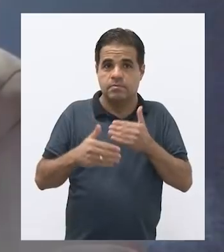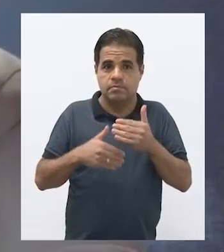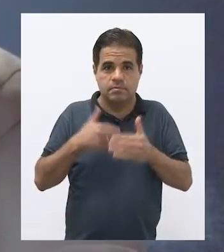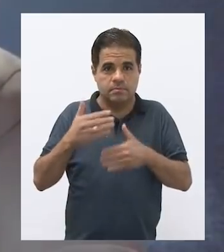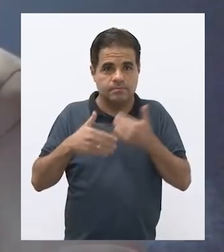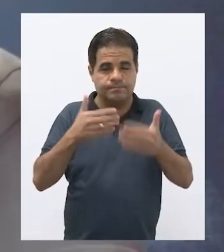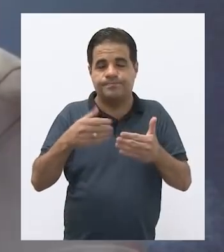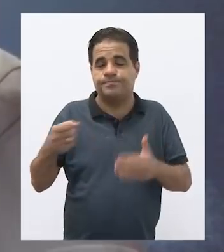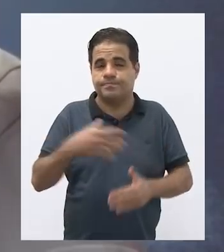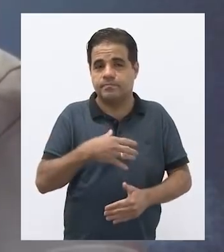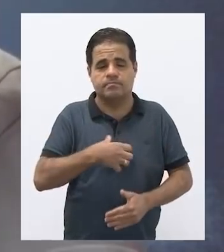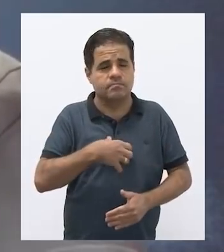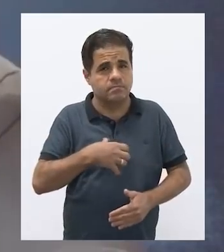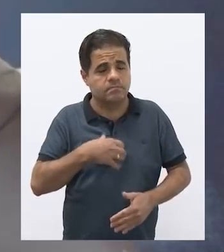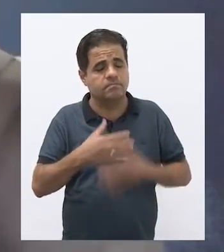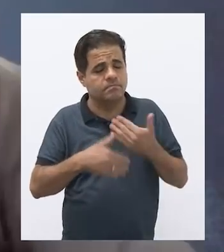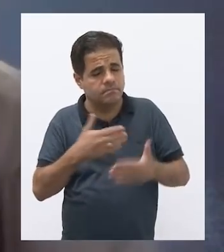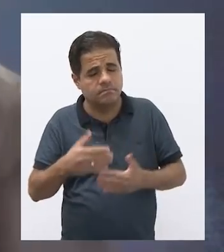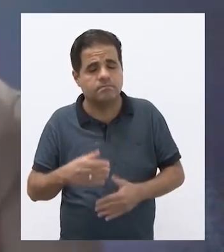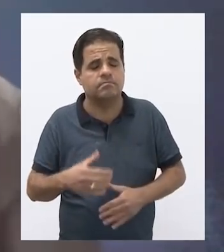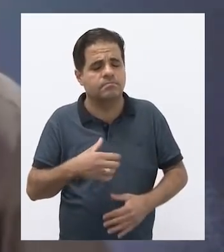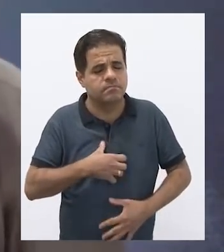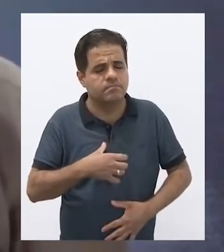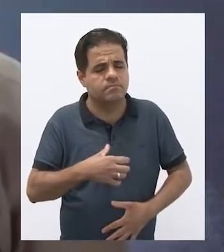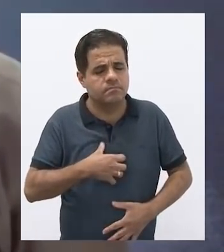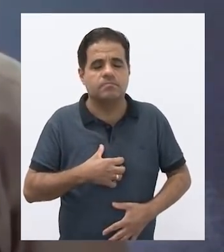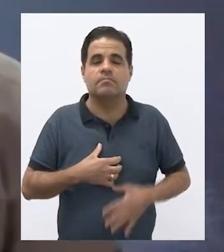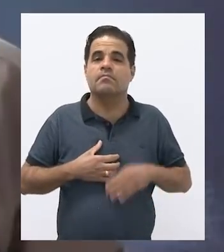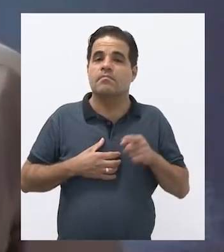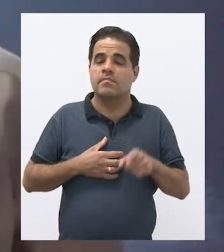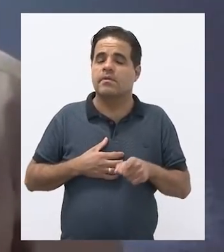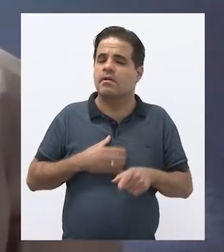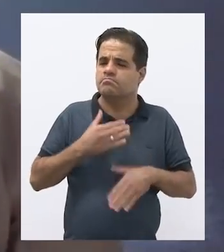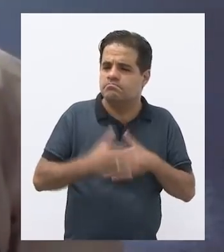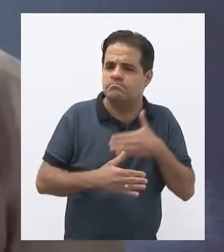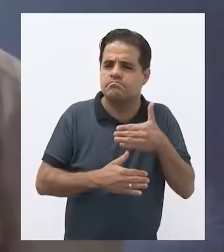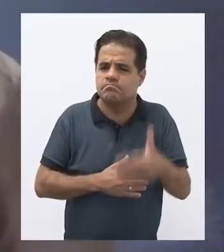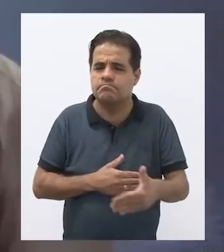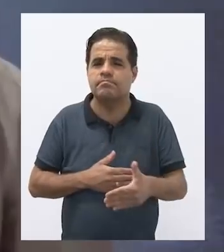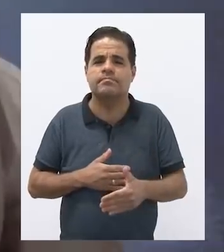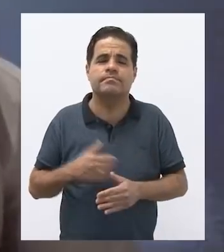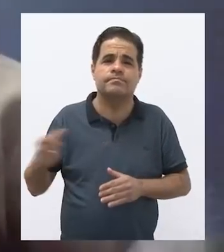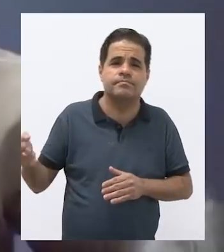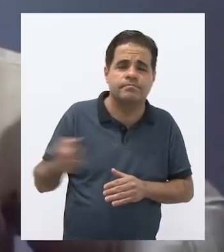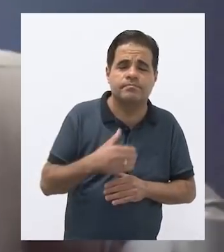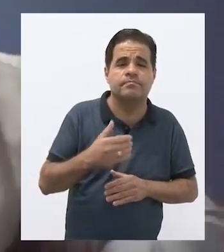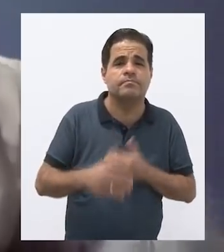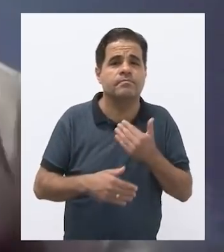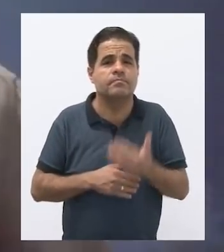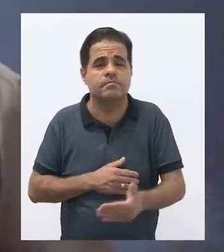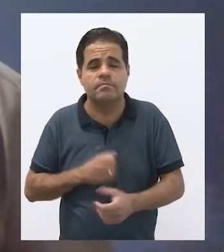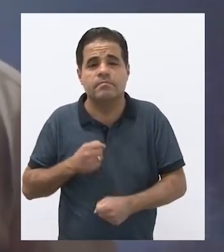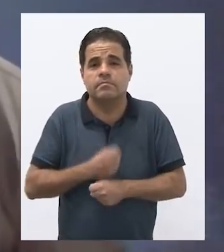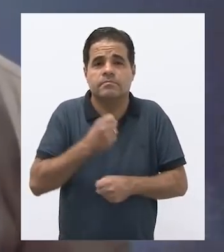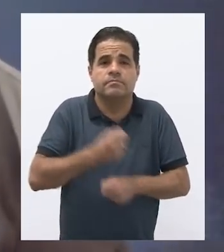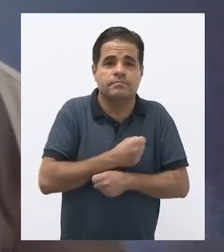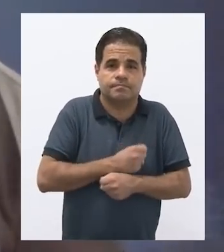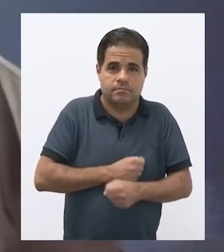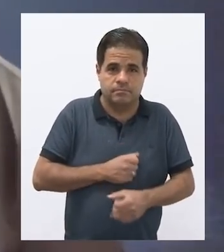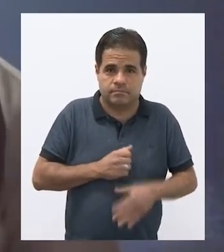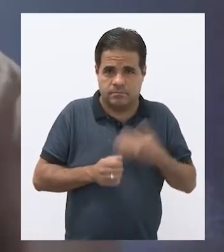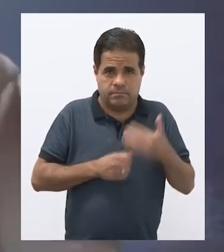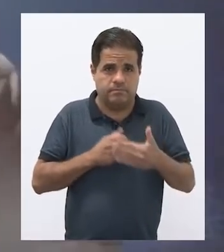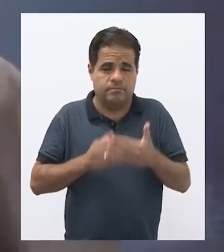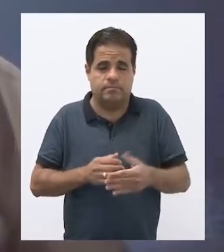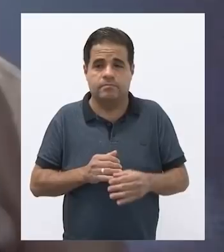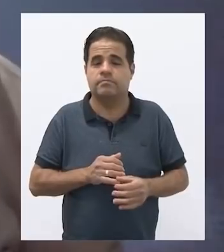desenvolve novos hábitos e na maneira e à medida em que esses novos hábitos vão sendo construídos, vão